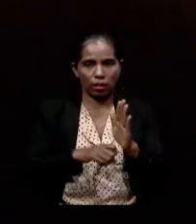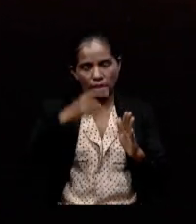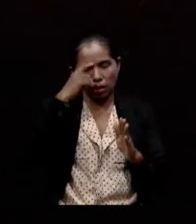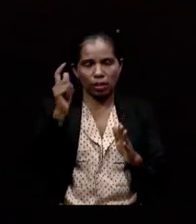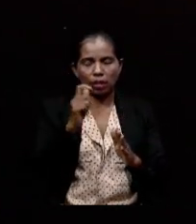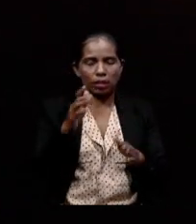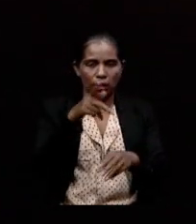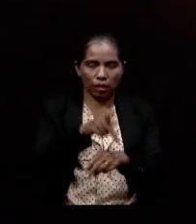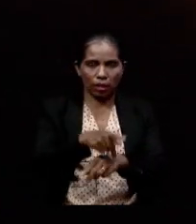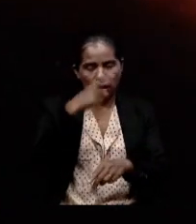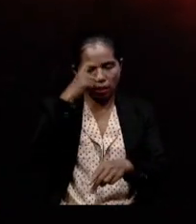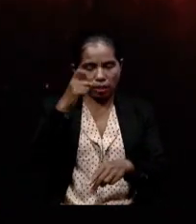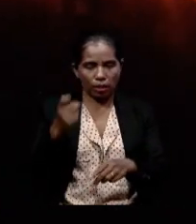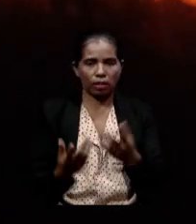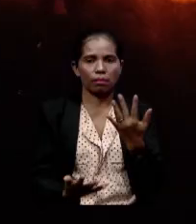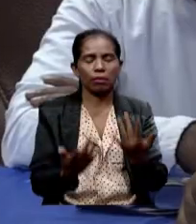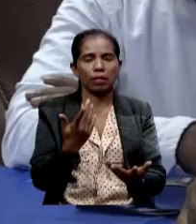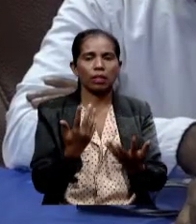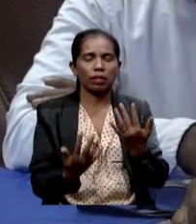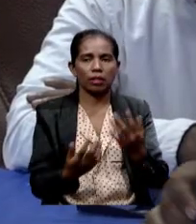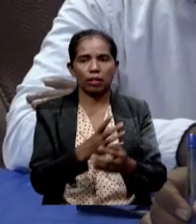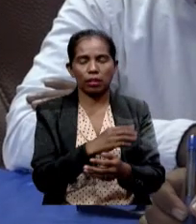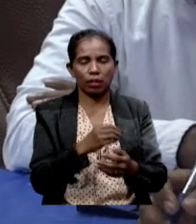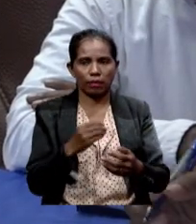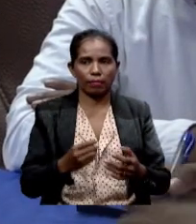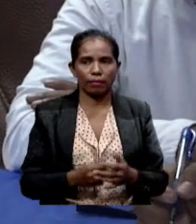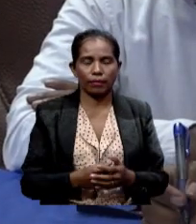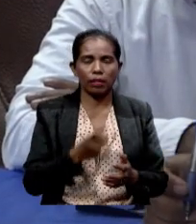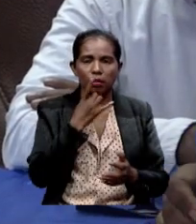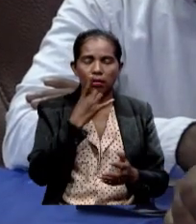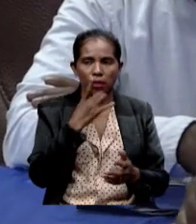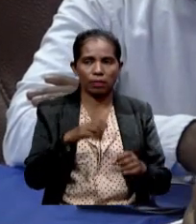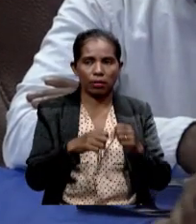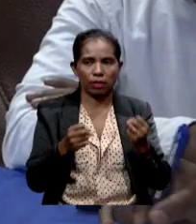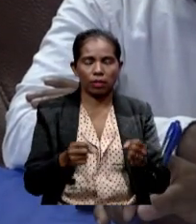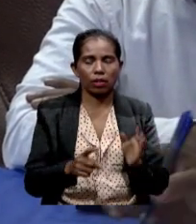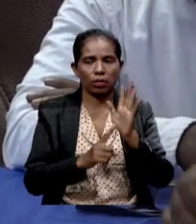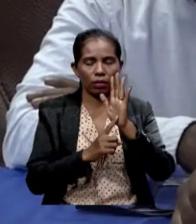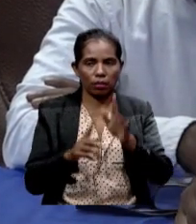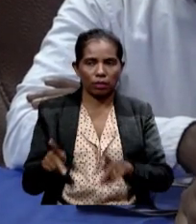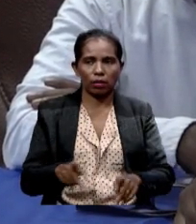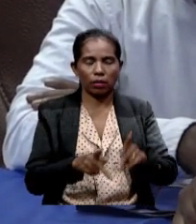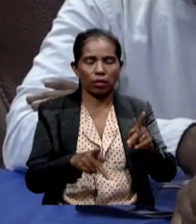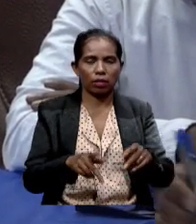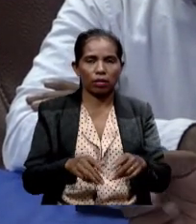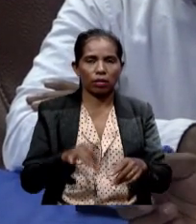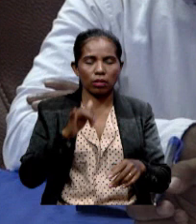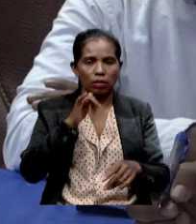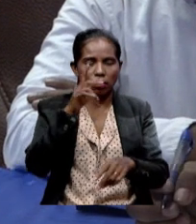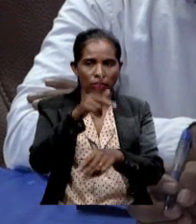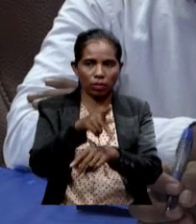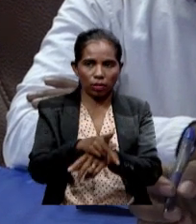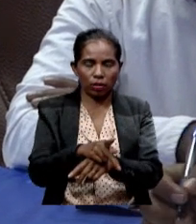kalang ne, tamba afeta o circuito eletricidade. Tu hato elet ba publik, kata ka acontece o kala na por volta